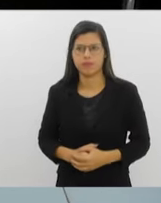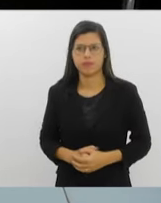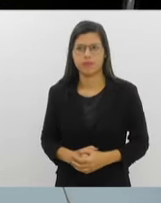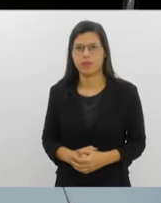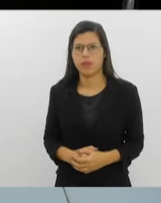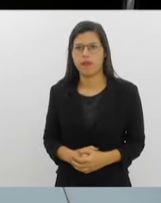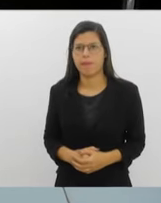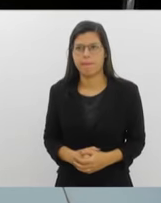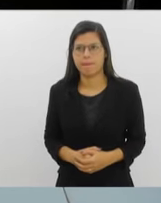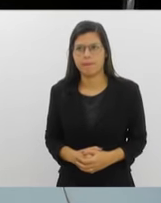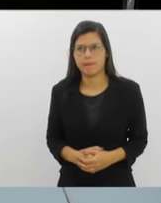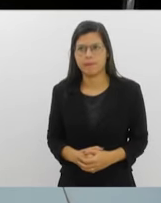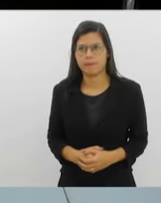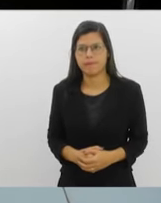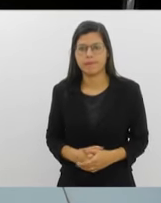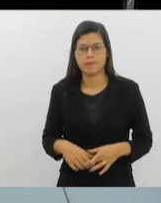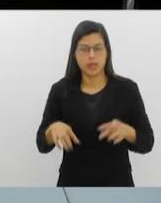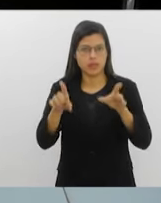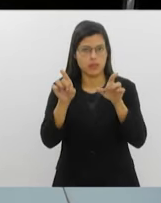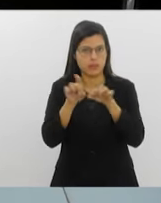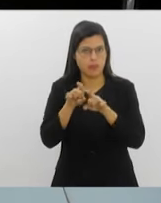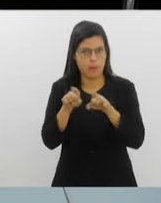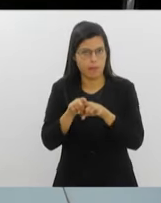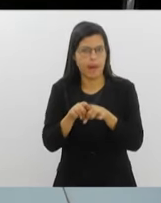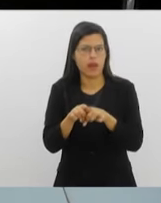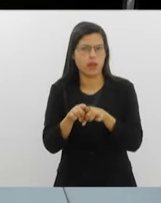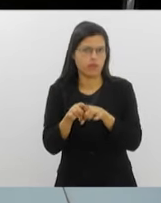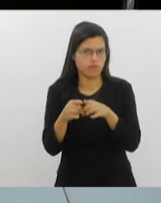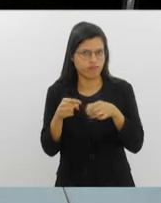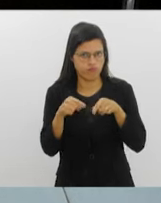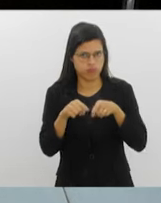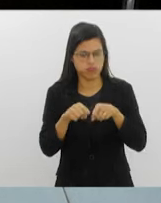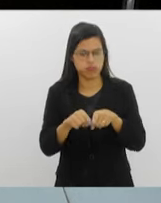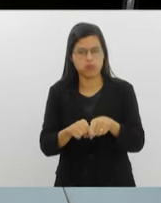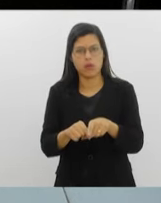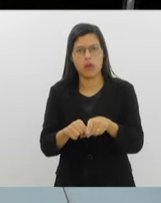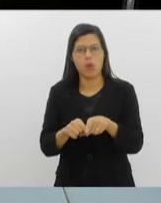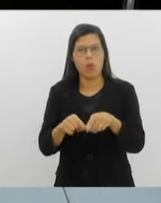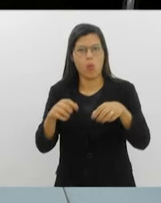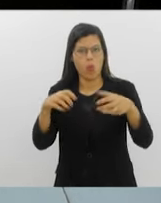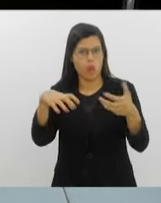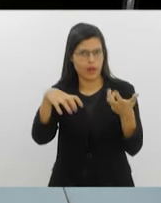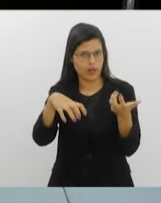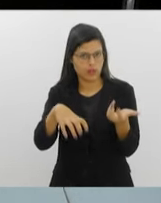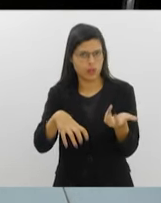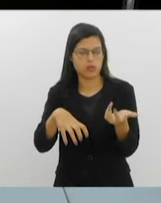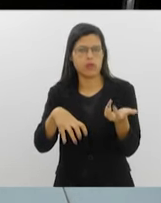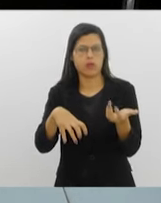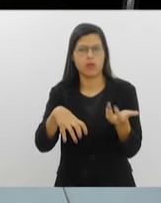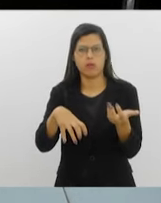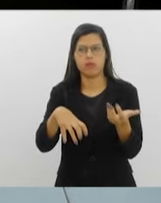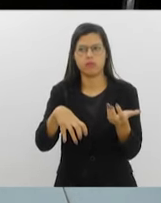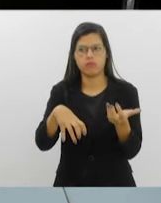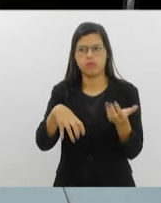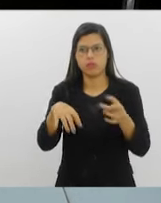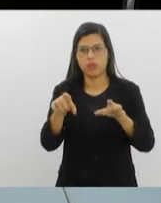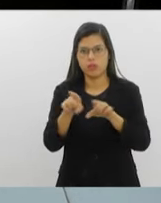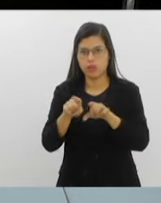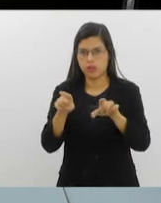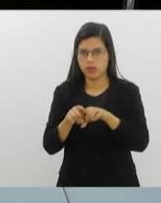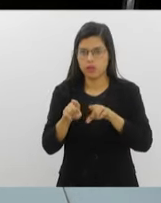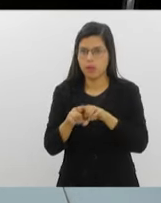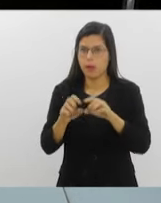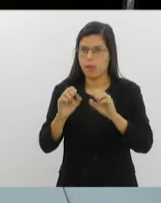E competiria concomitantemente ao Congresso Nacional, que também pode legislar